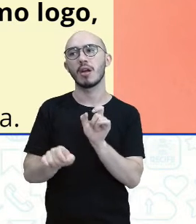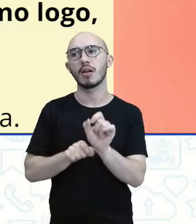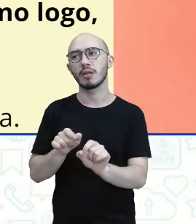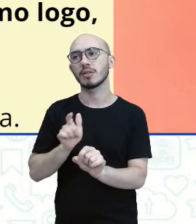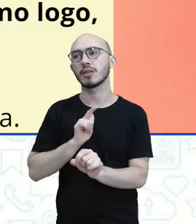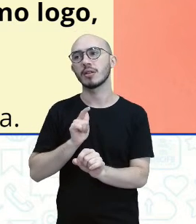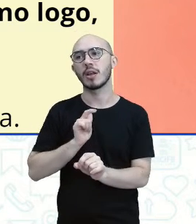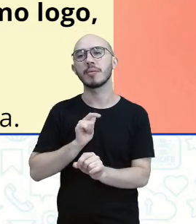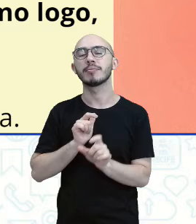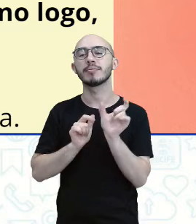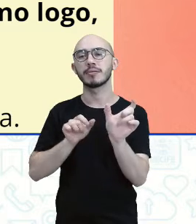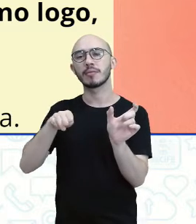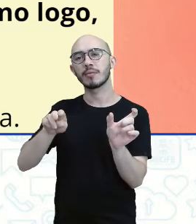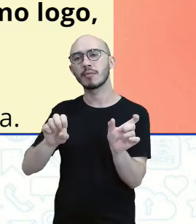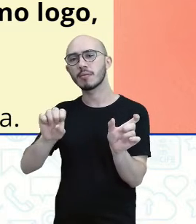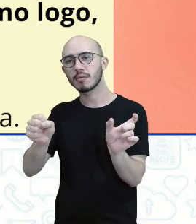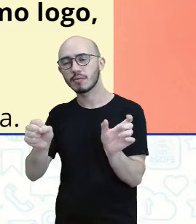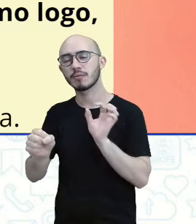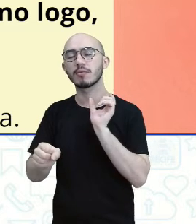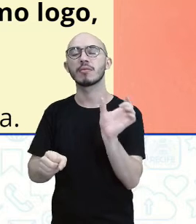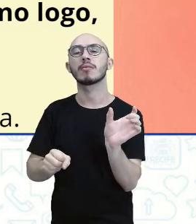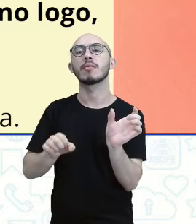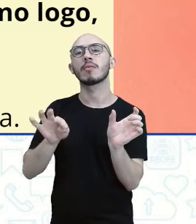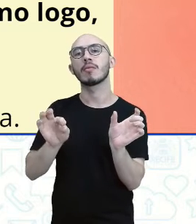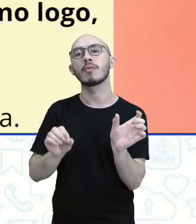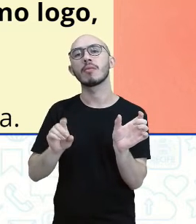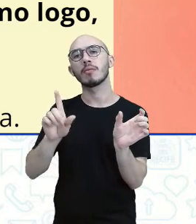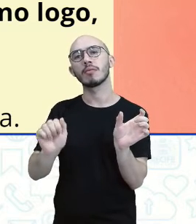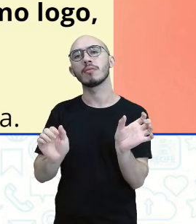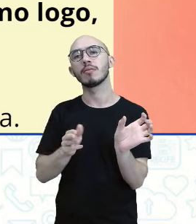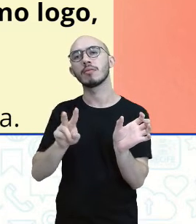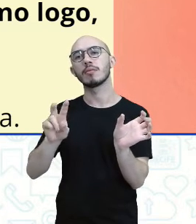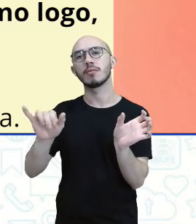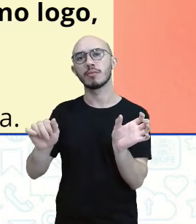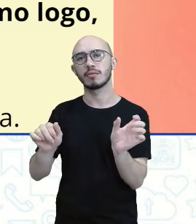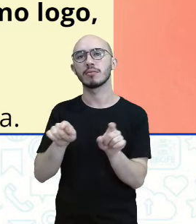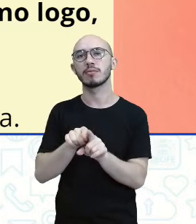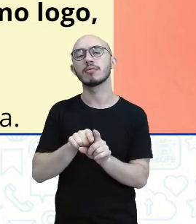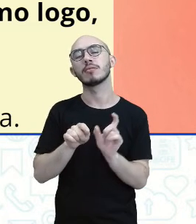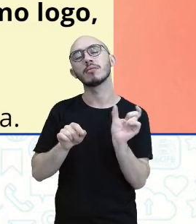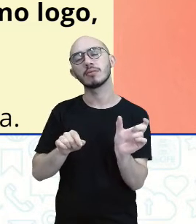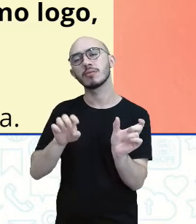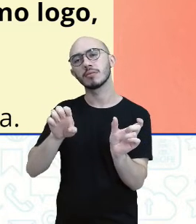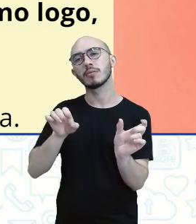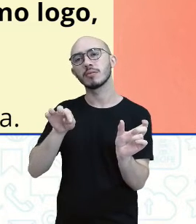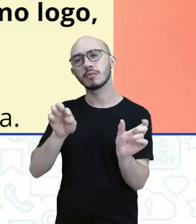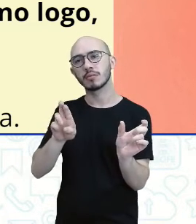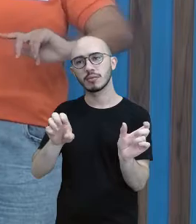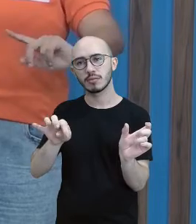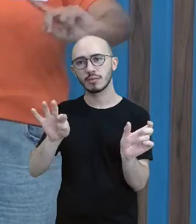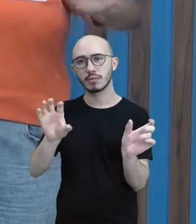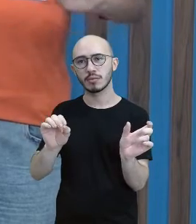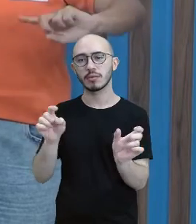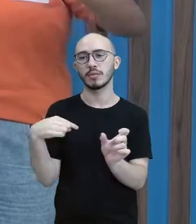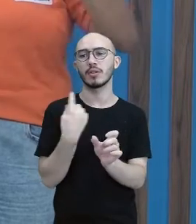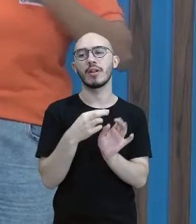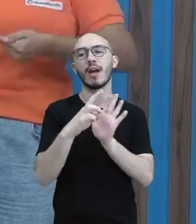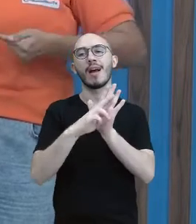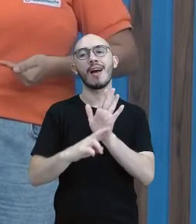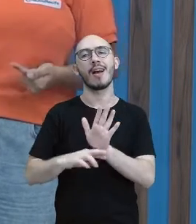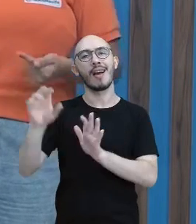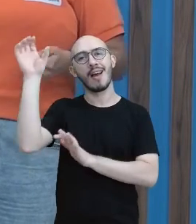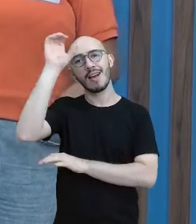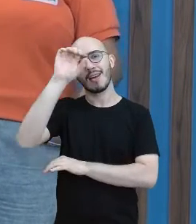como mais, todavia, porém, entretanto. Isso aqui também é uma regrinha que a gente aprende antes mesmo da